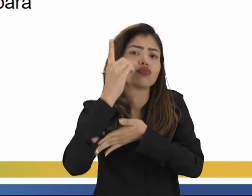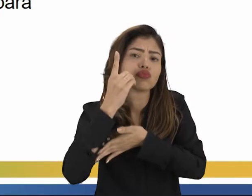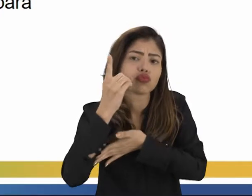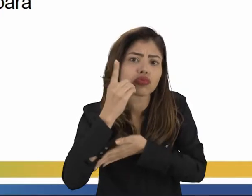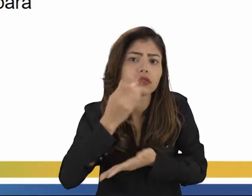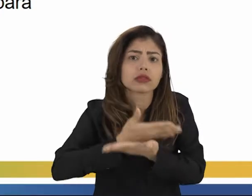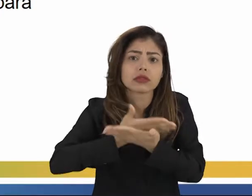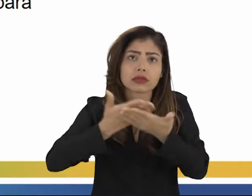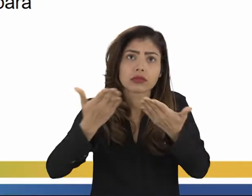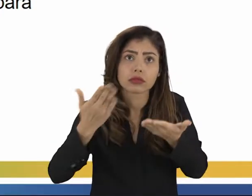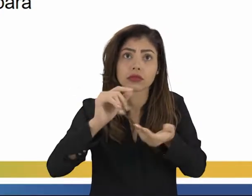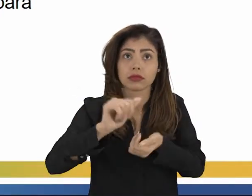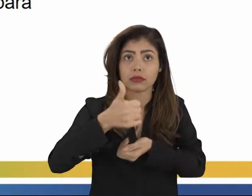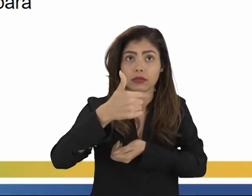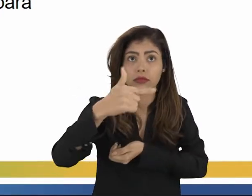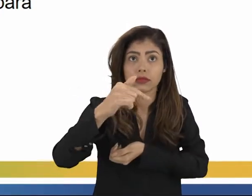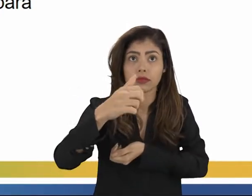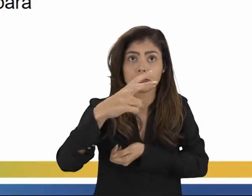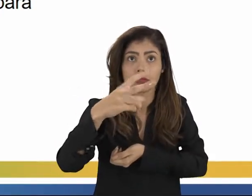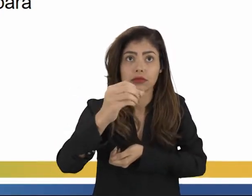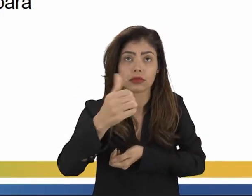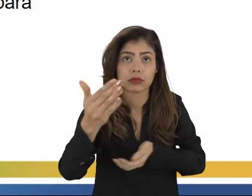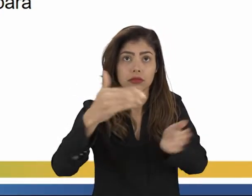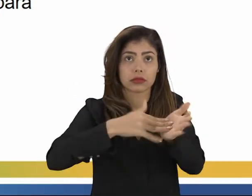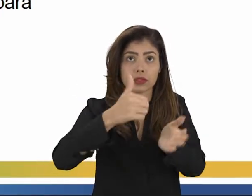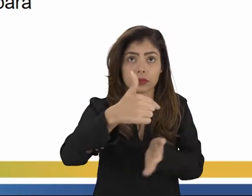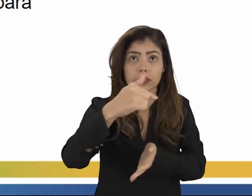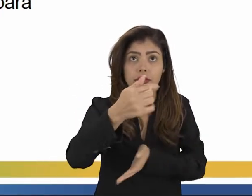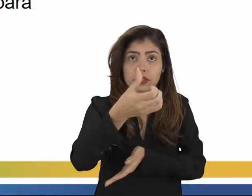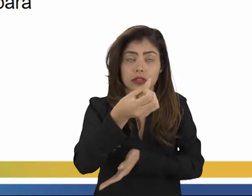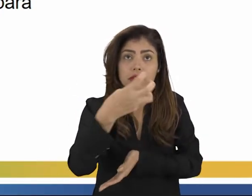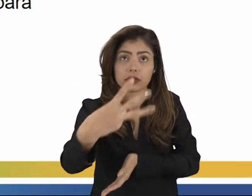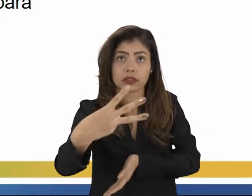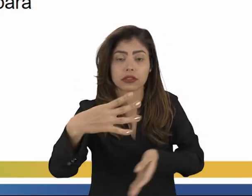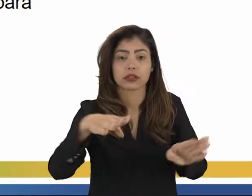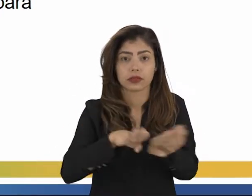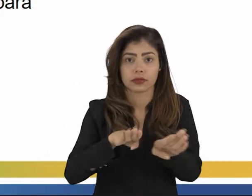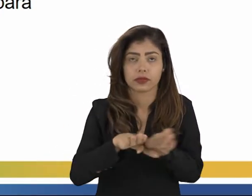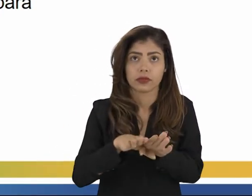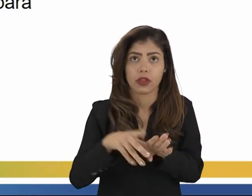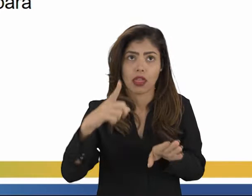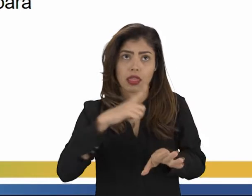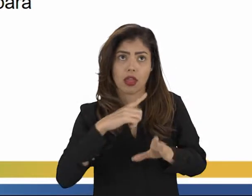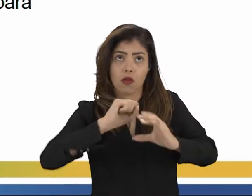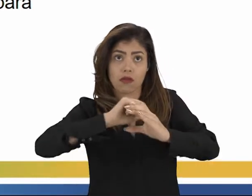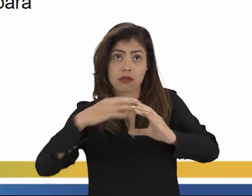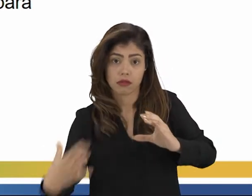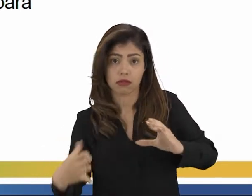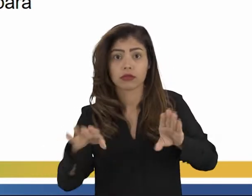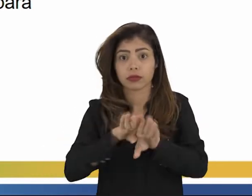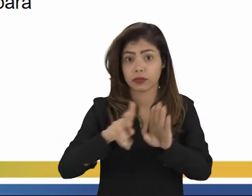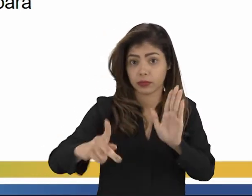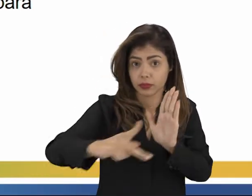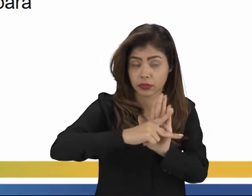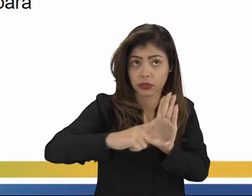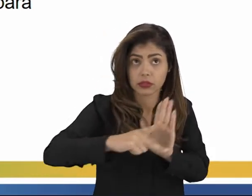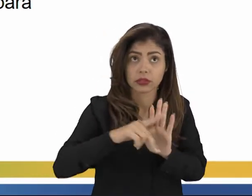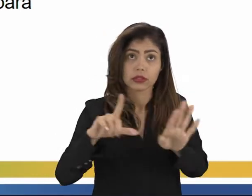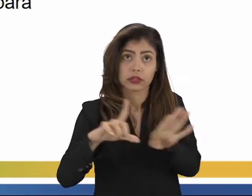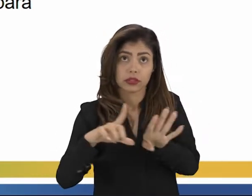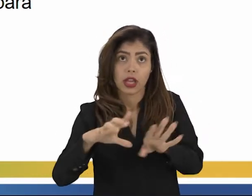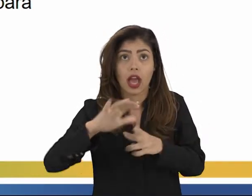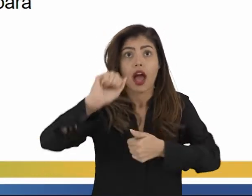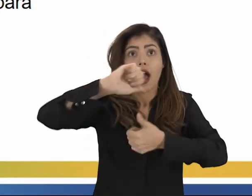de quando iniciou, 1754 a 1763, né? Tem um caráter envolvendo aí